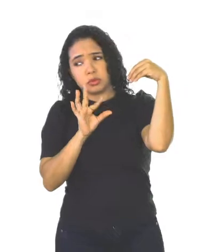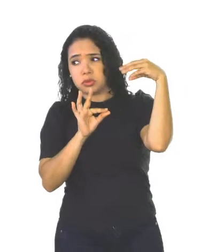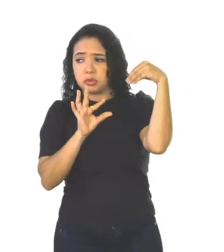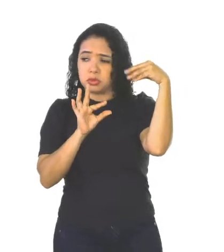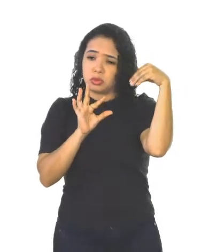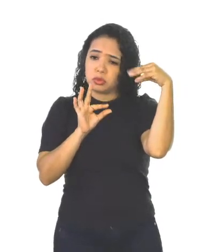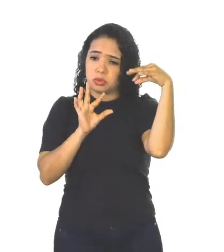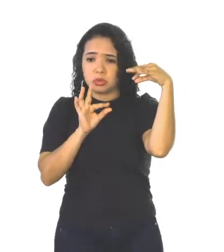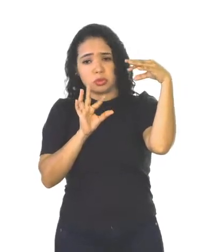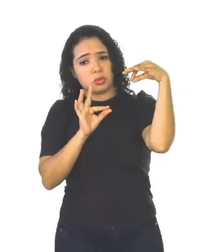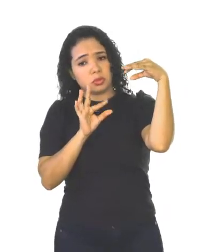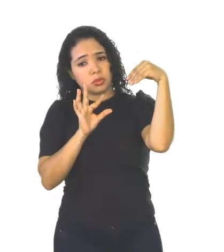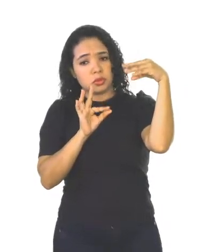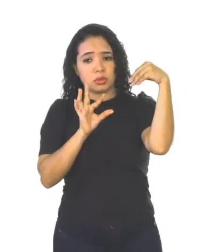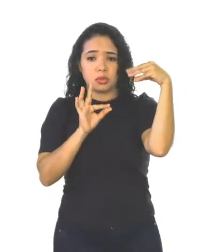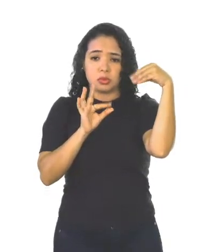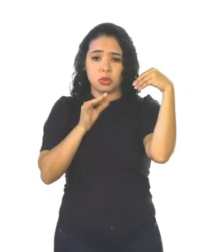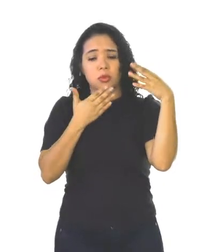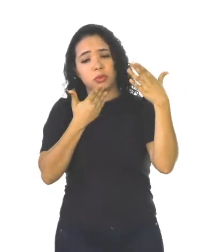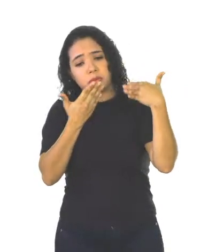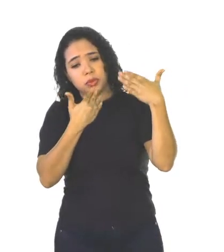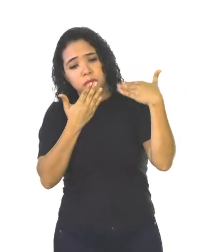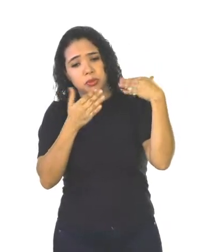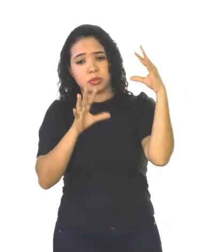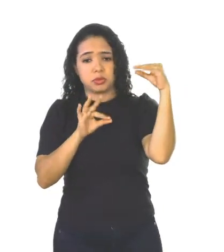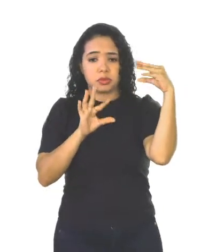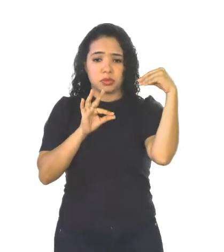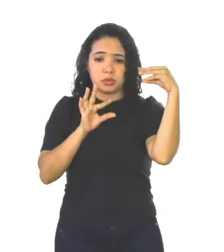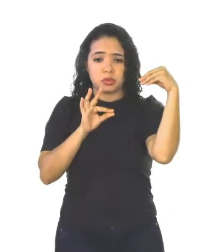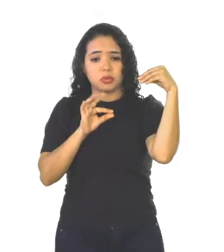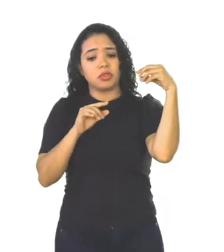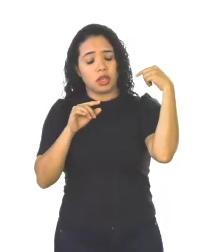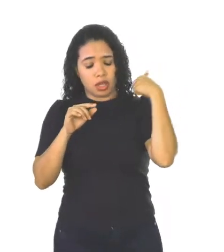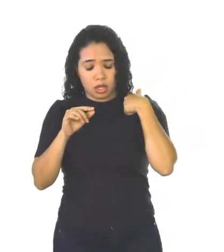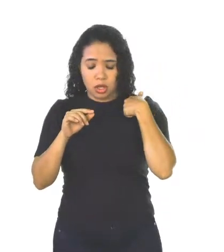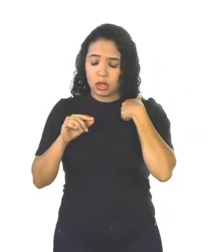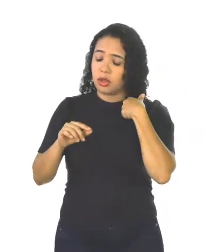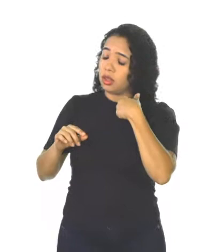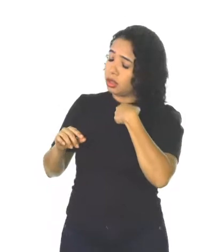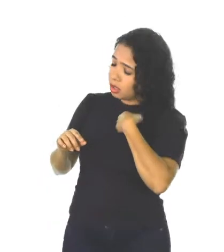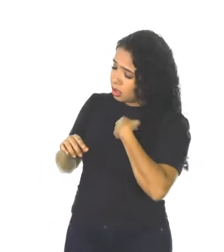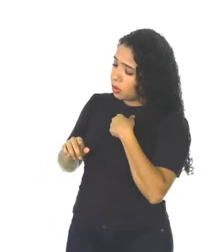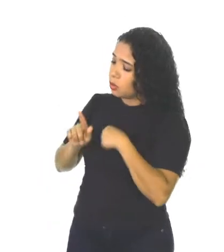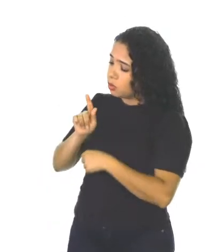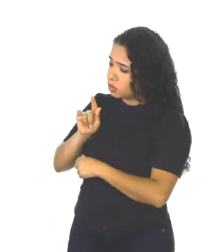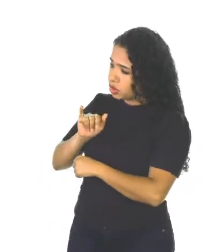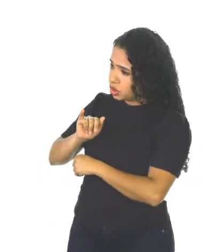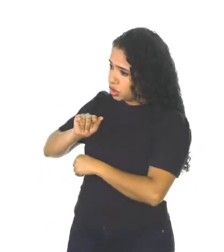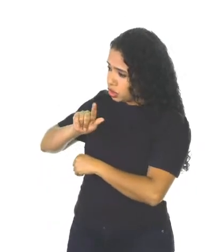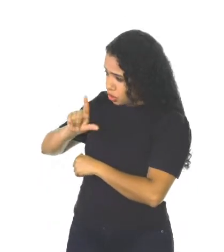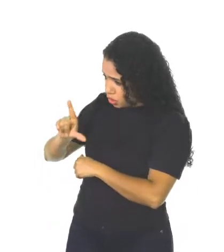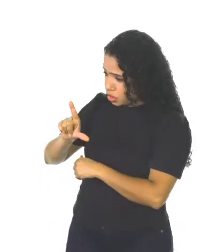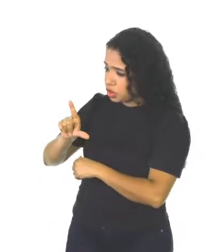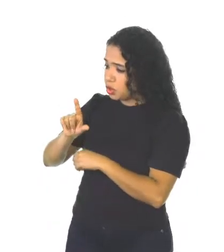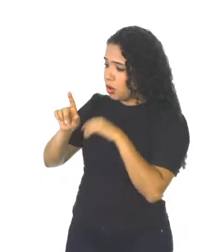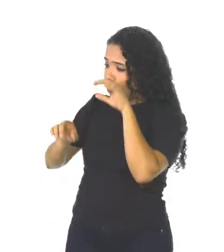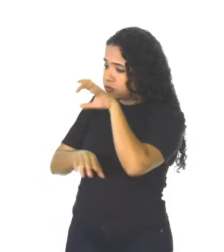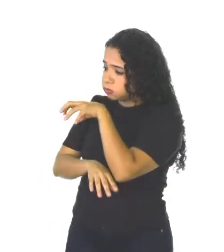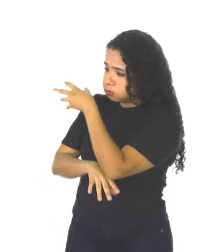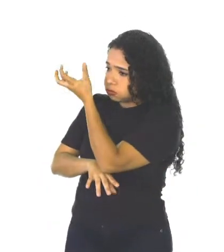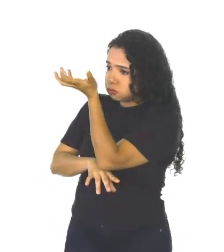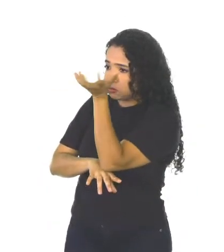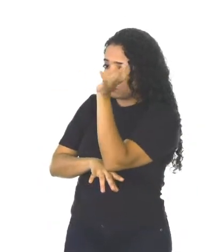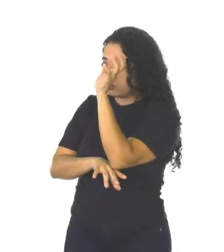por um momento e ele se apresentou: sou o Gil, Girassol. E apesar de sedento, deu a